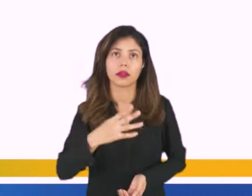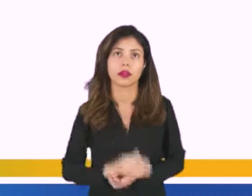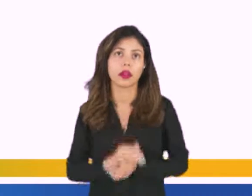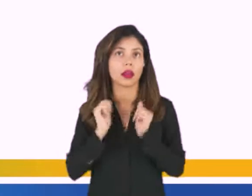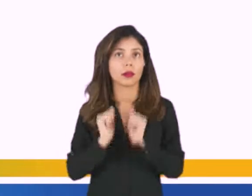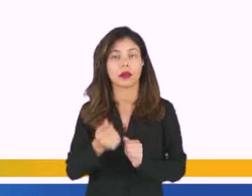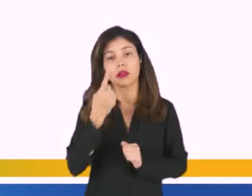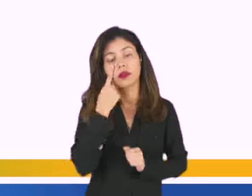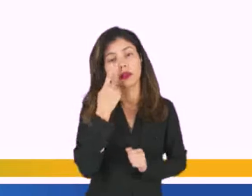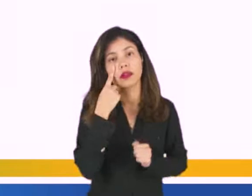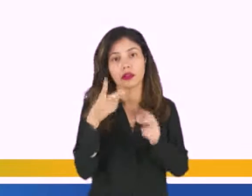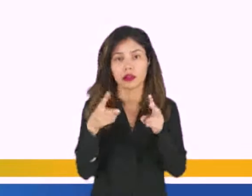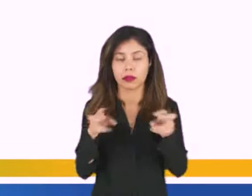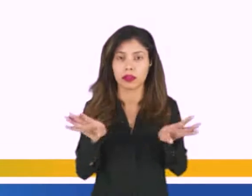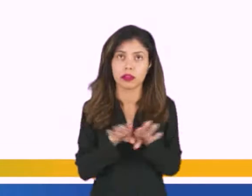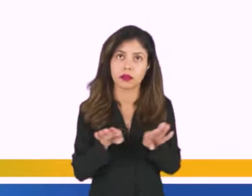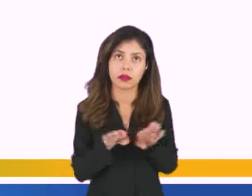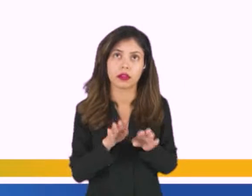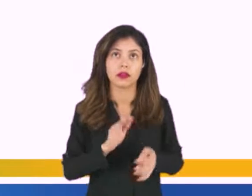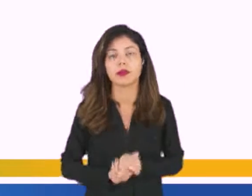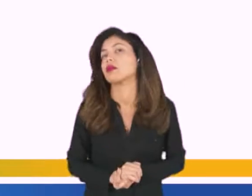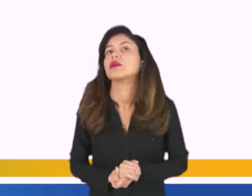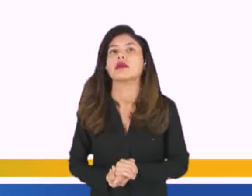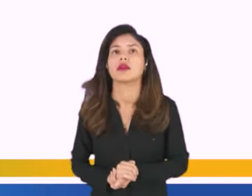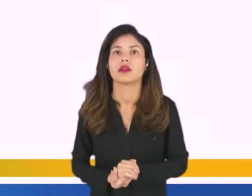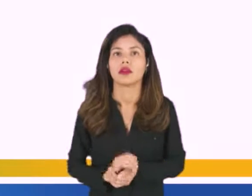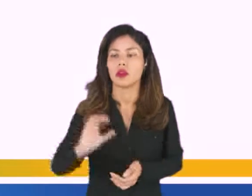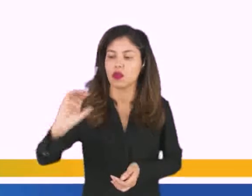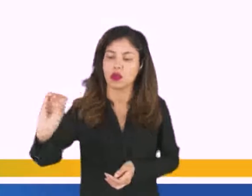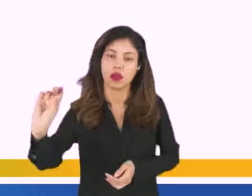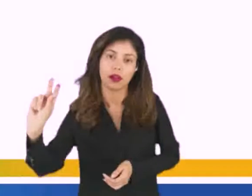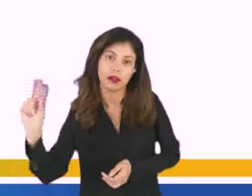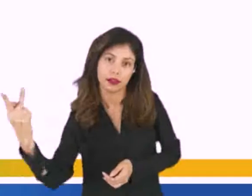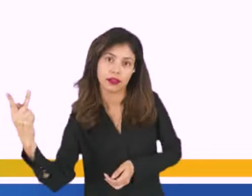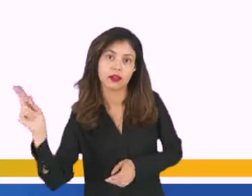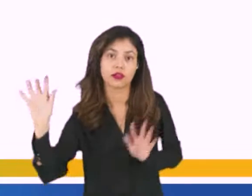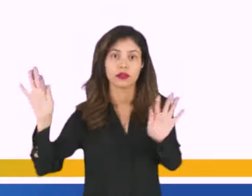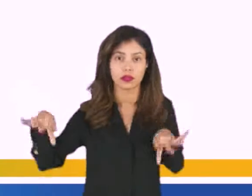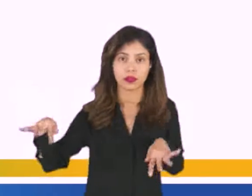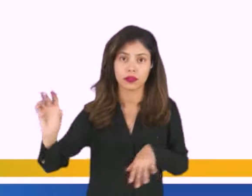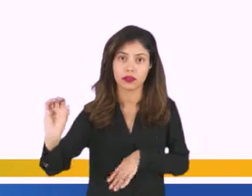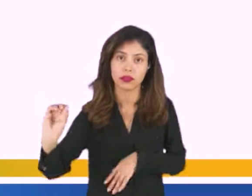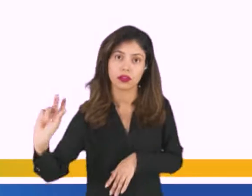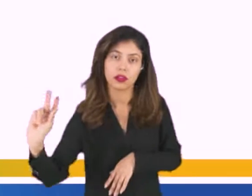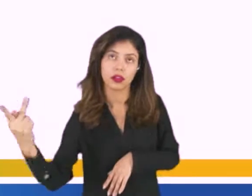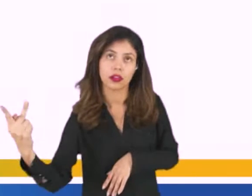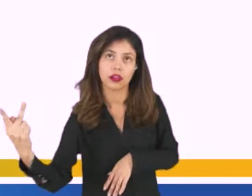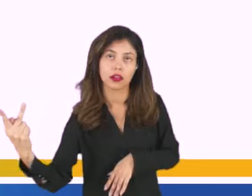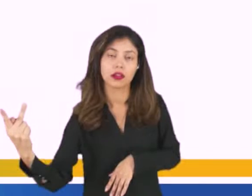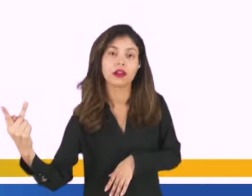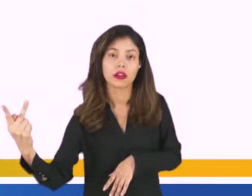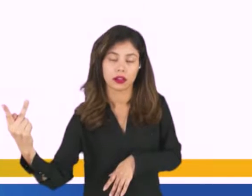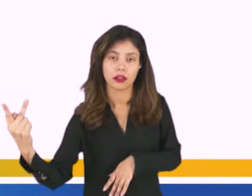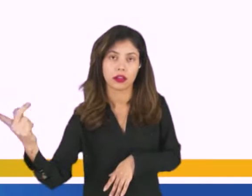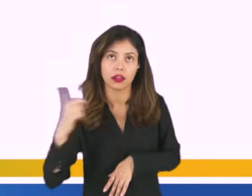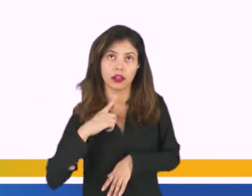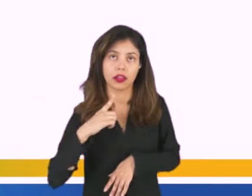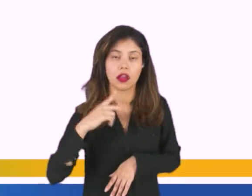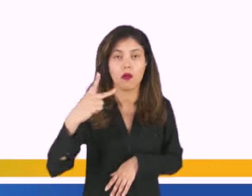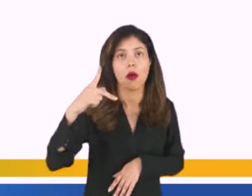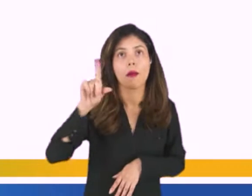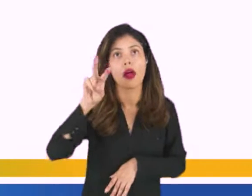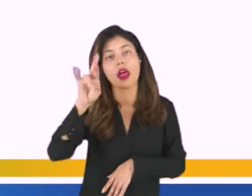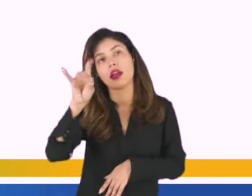pode observar que existe um ladinho perto aqui no final, né, que existe uma